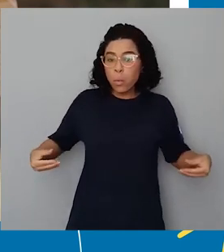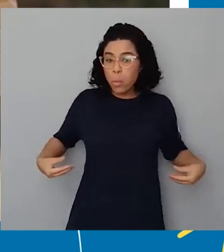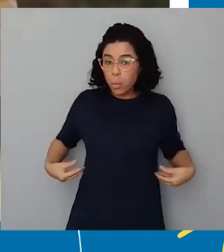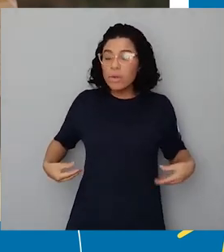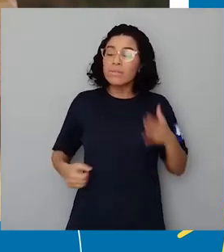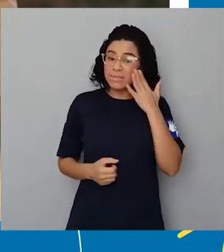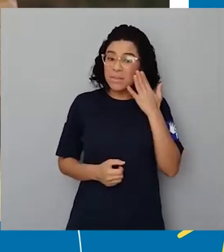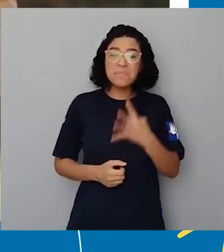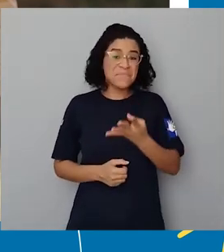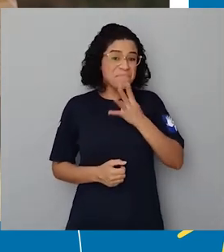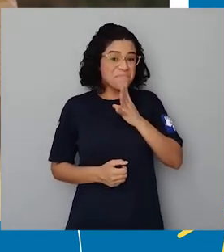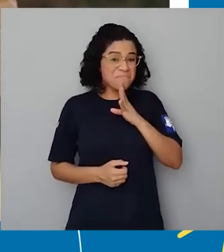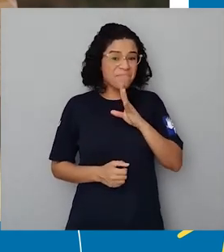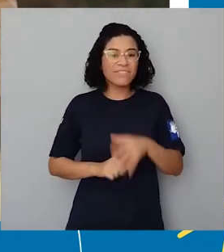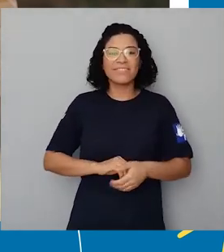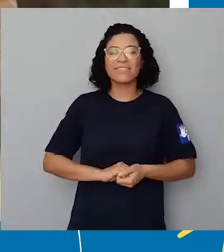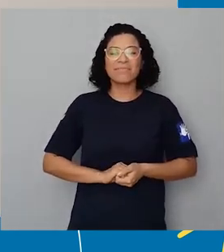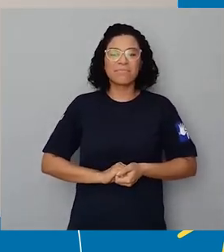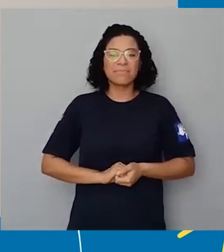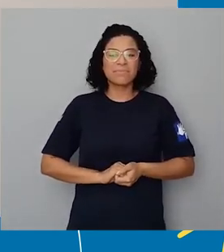um, sabe o que é? Vejam só.